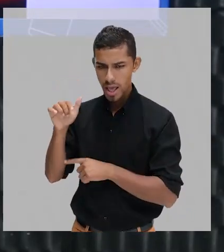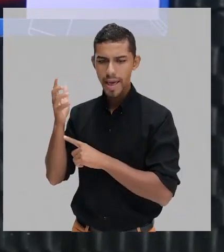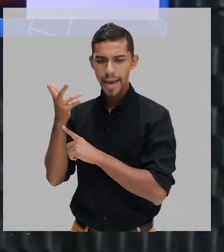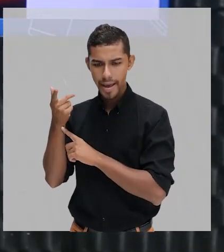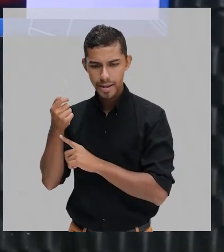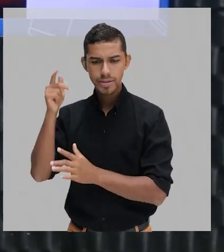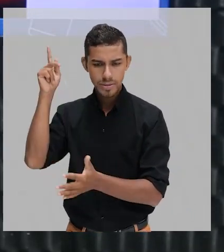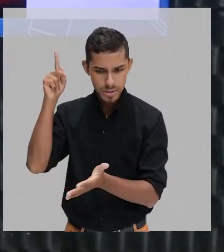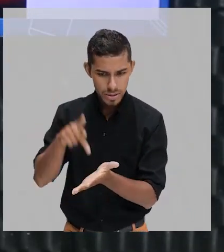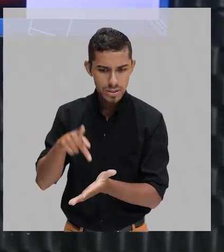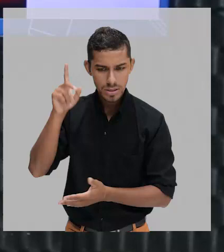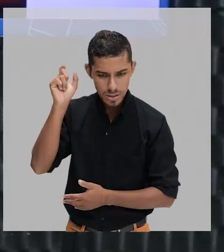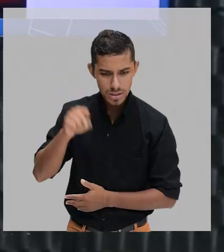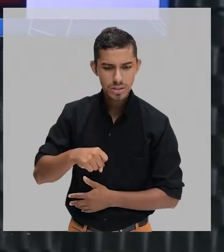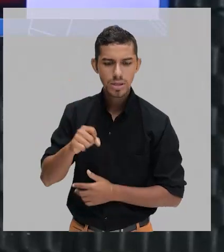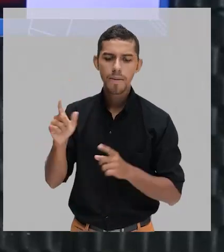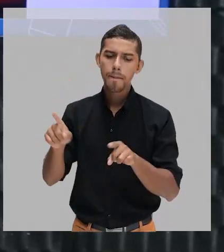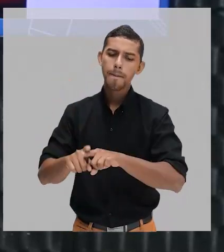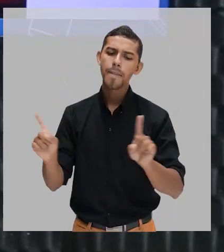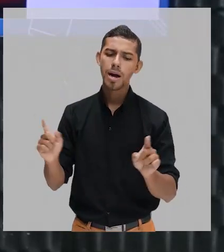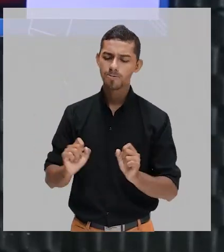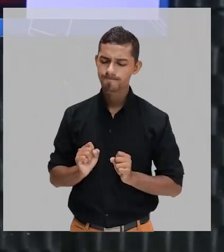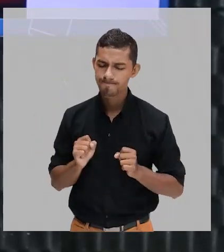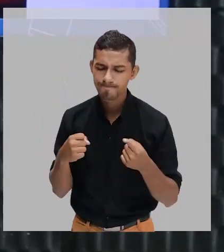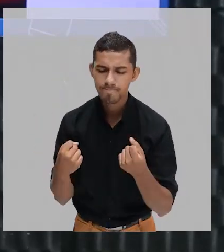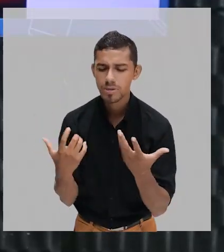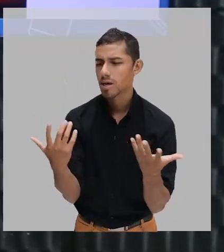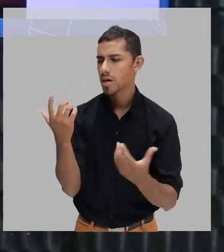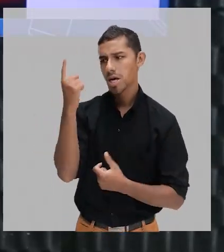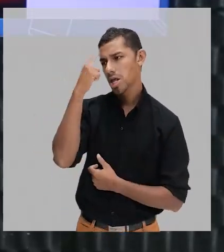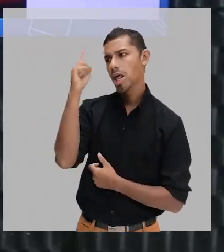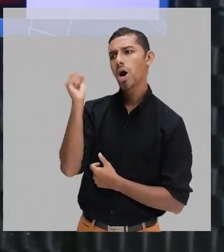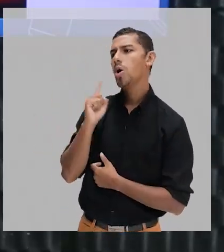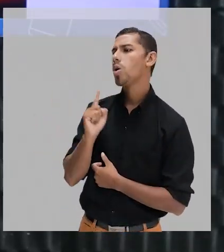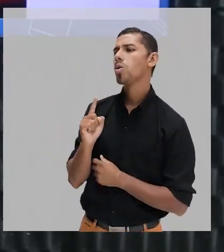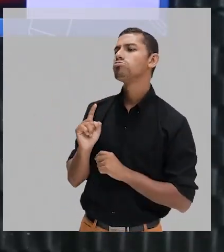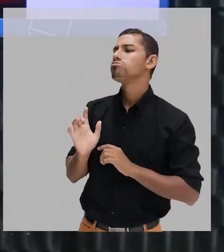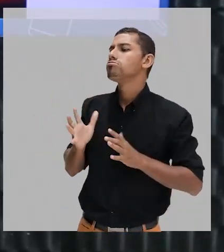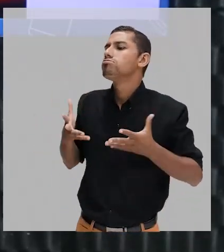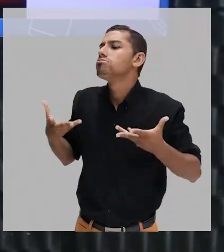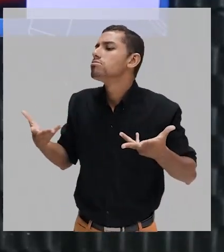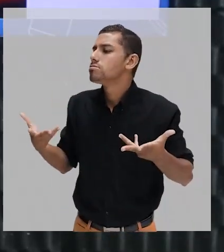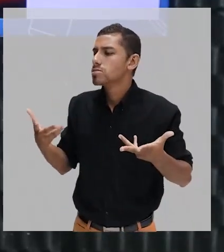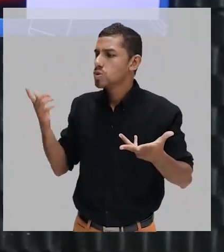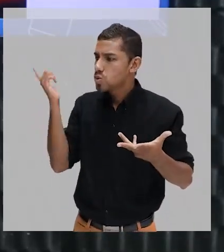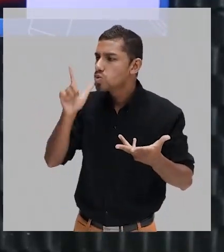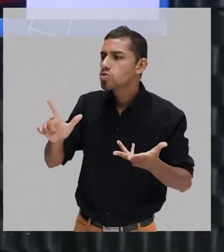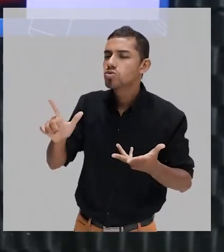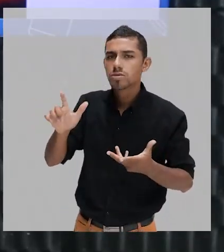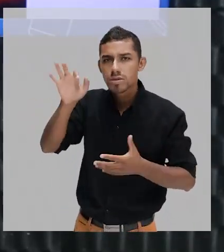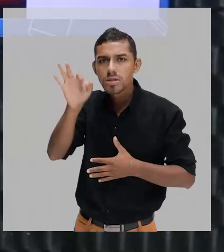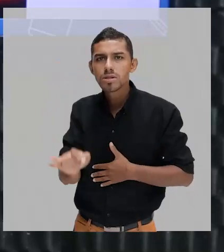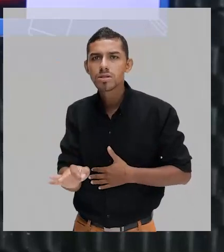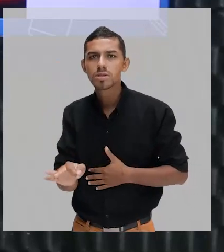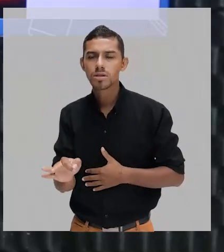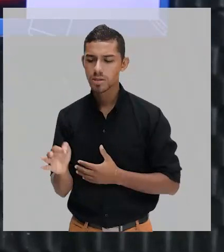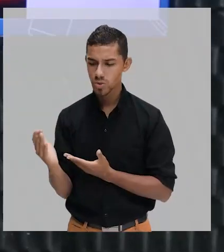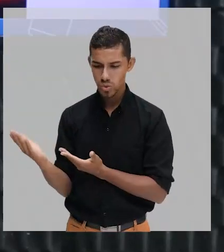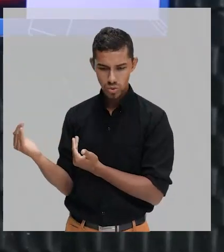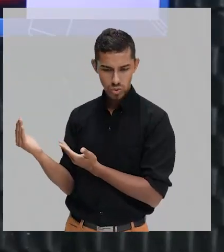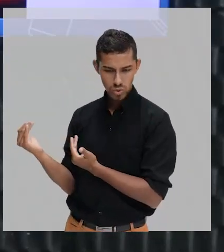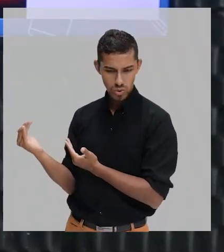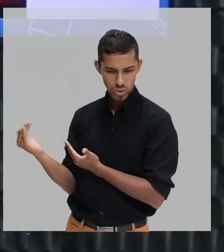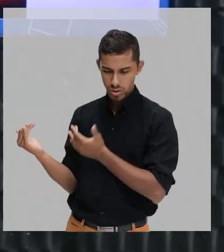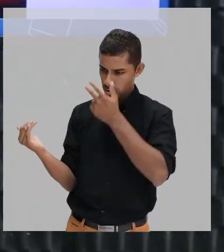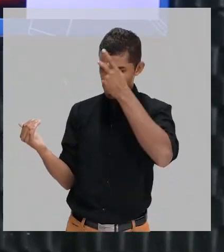trabalho, muito esforço. Ah, professor, eu não sei fazer teatro, será que eu conseguia? Né, conseguiria? Com certeza, eu sempre digo que adolescente, no caso da